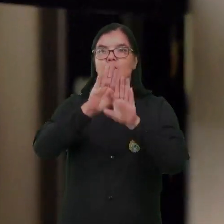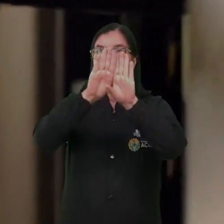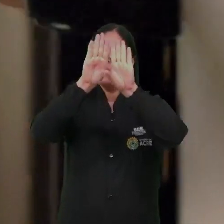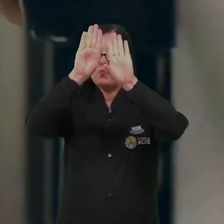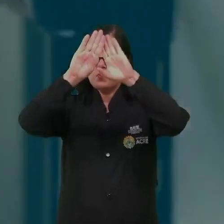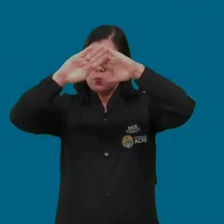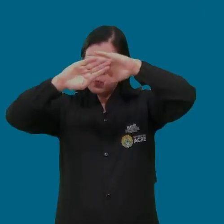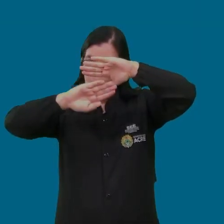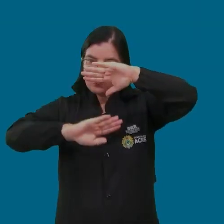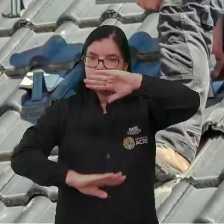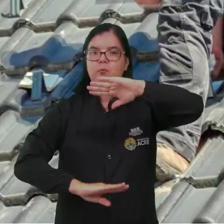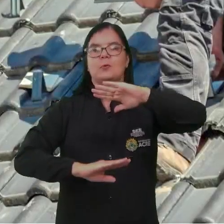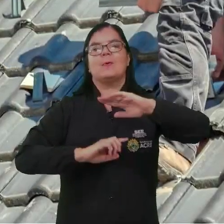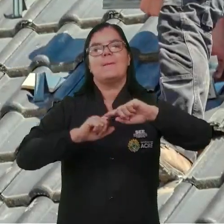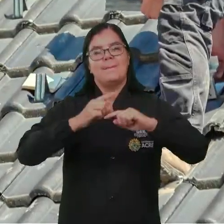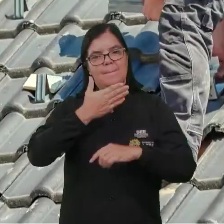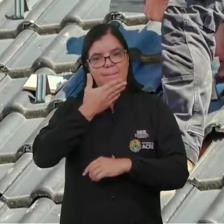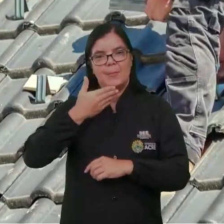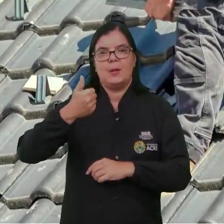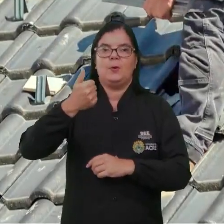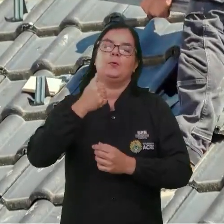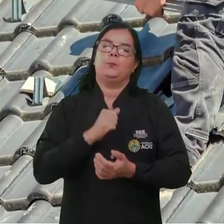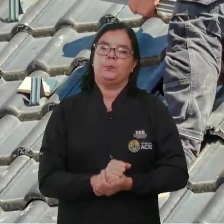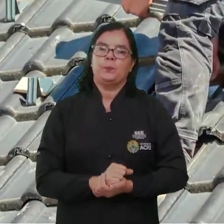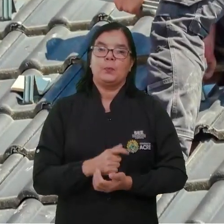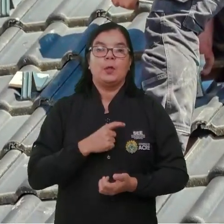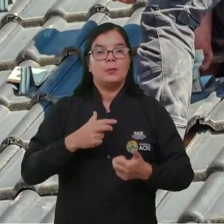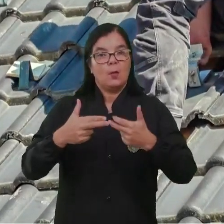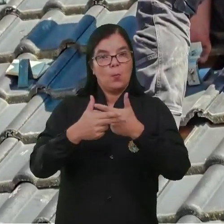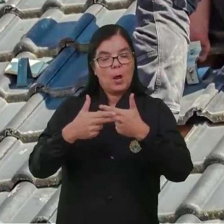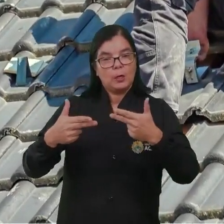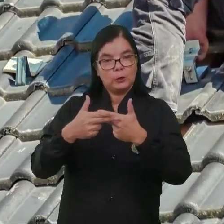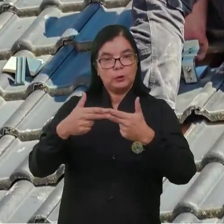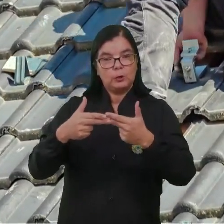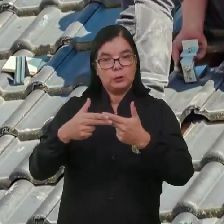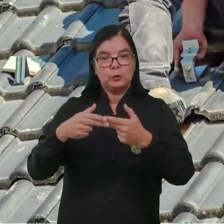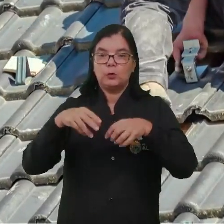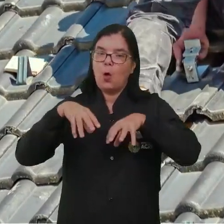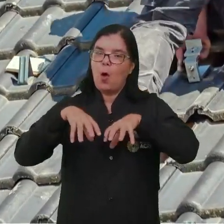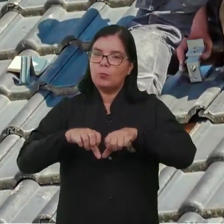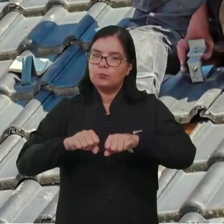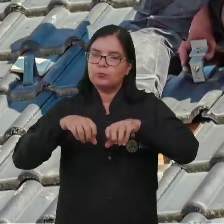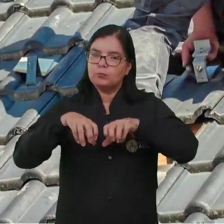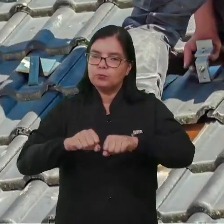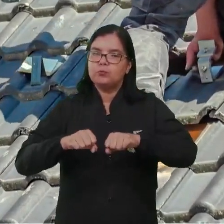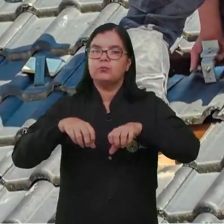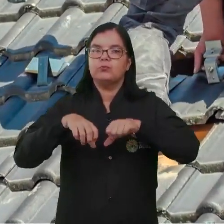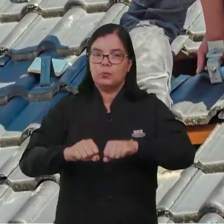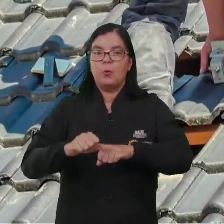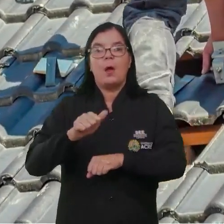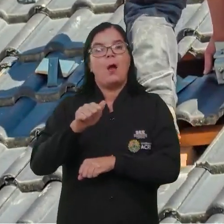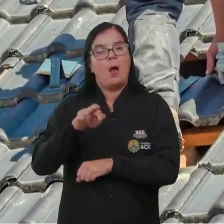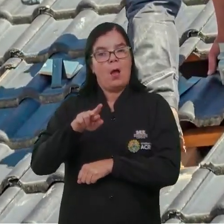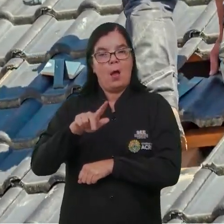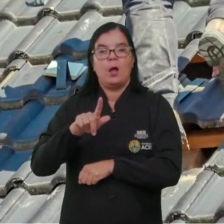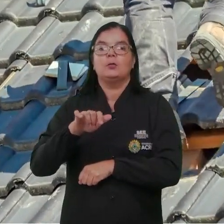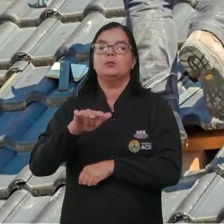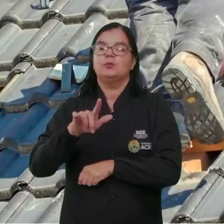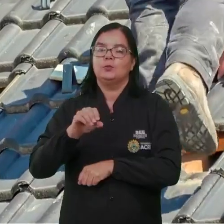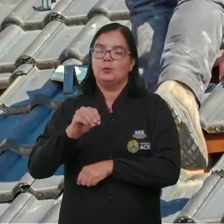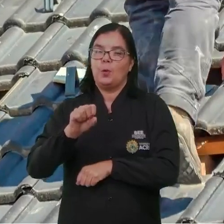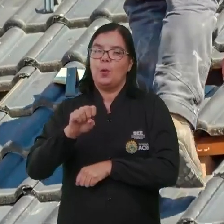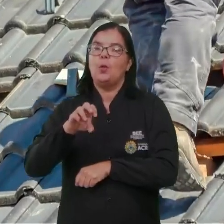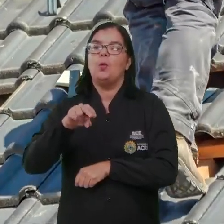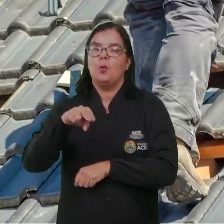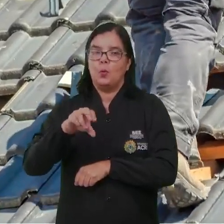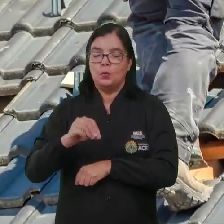mais resistente. Aí a gente tem os produtos argilosos, né, que seriam os produtos que mais